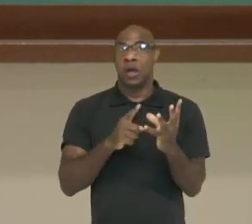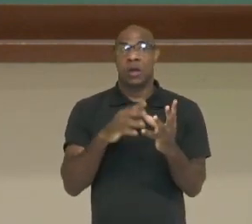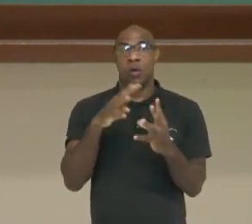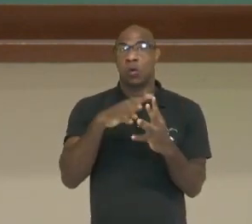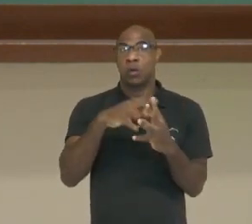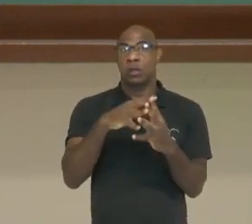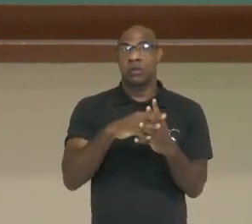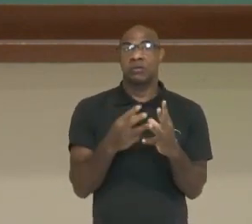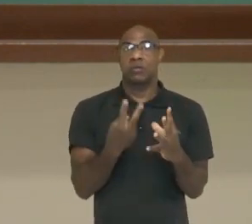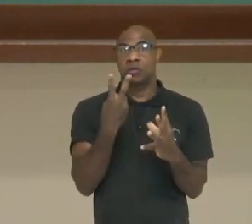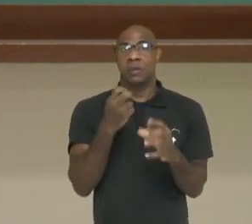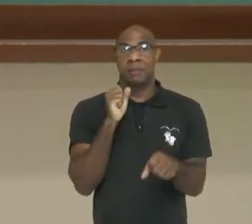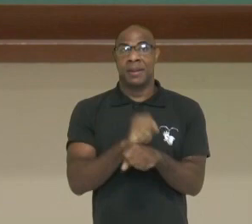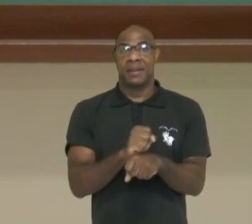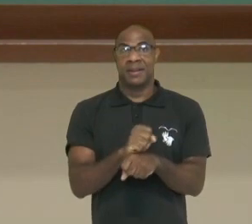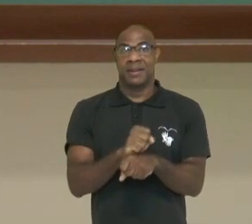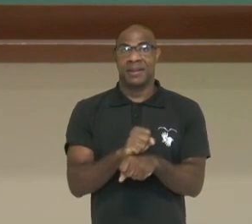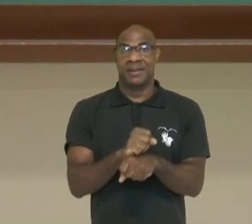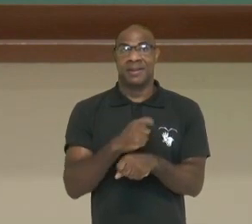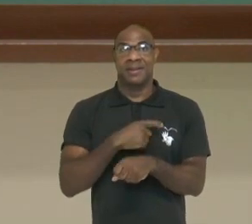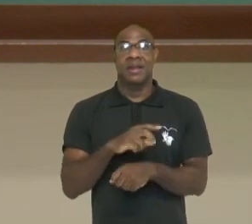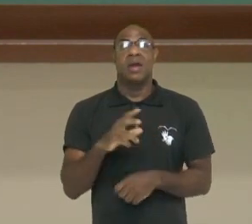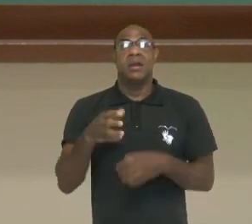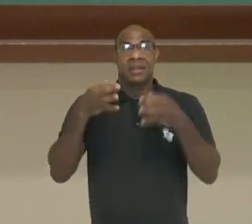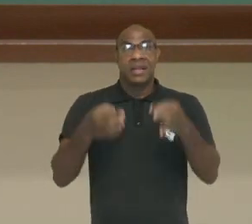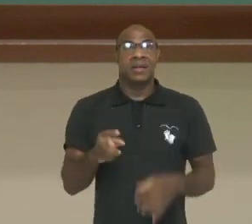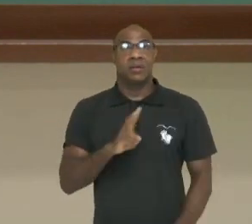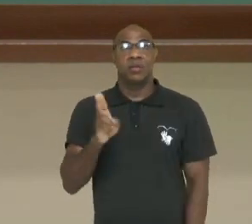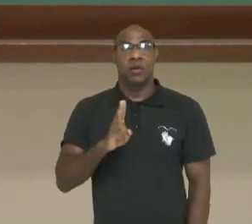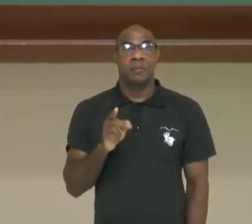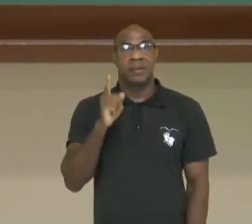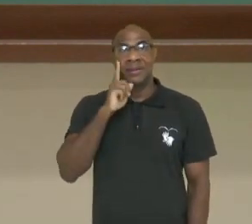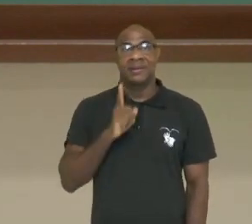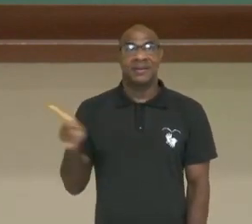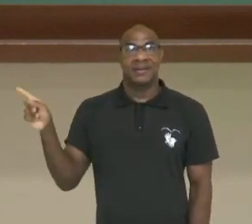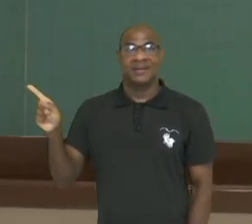Então, o correto da pronúncia é ippon, certo?